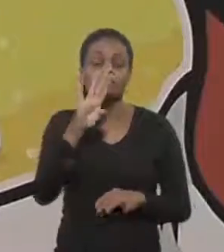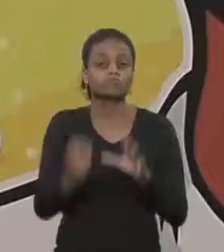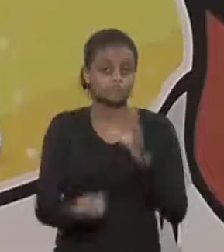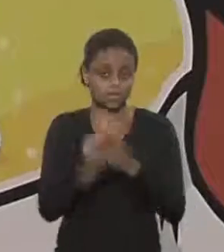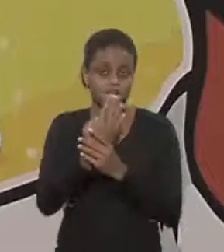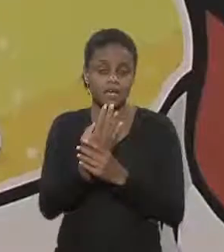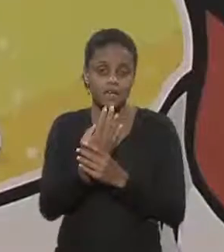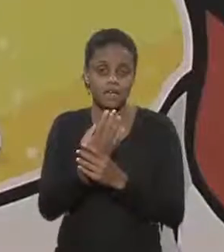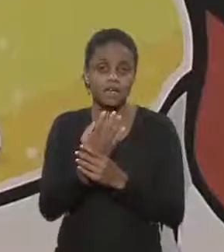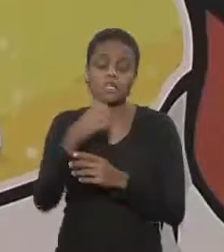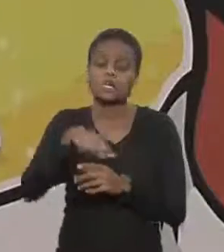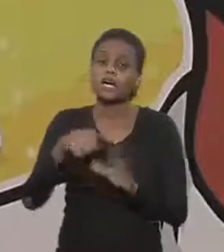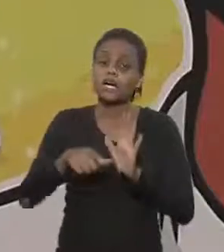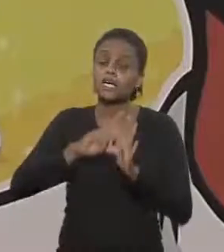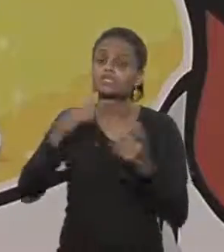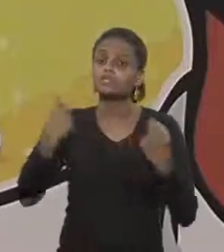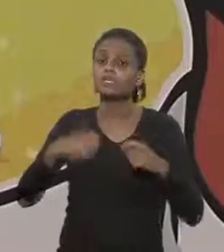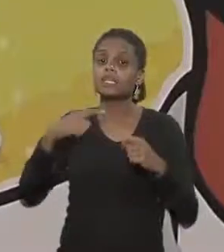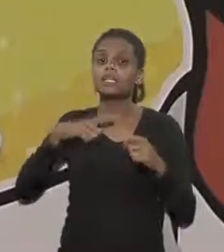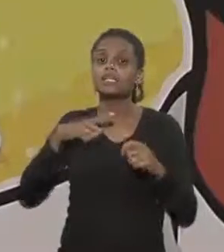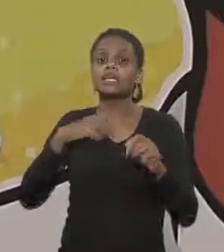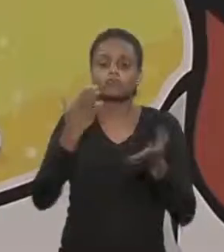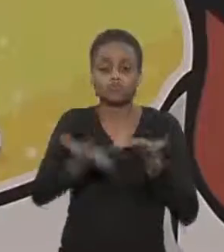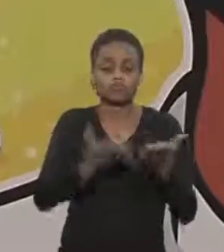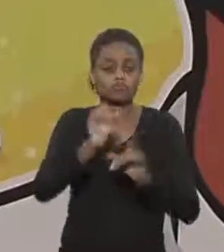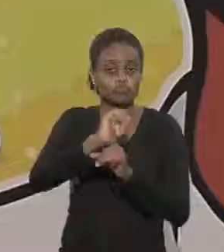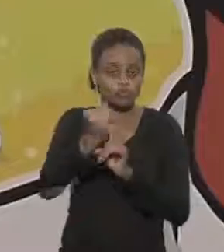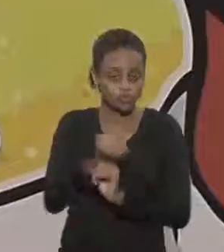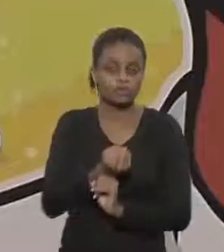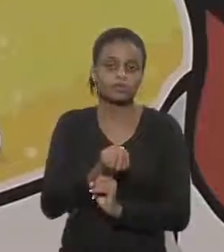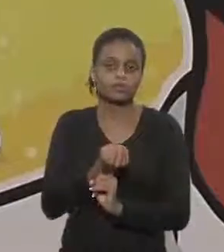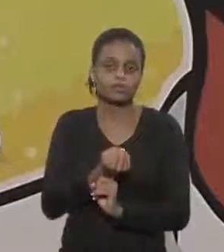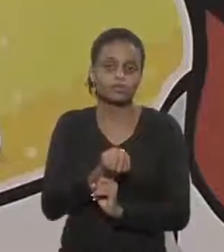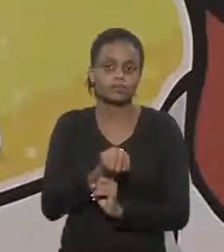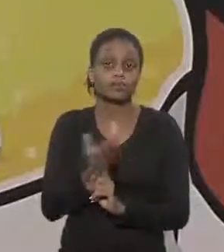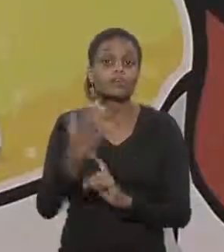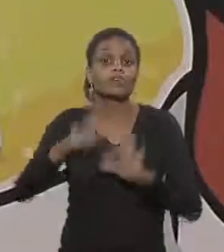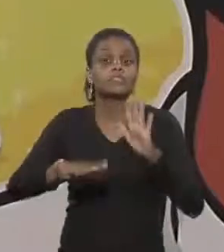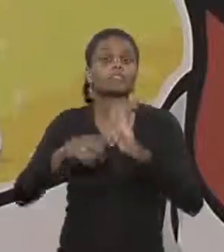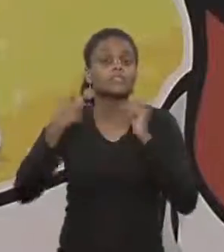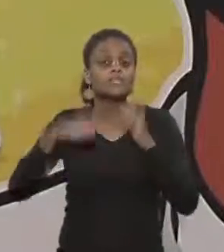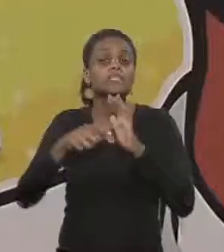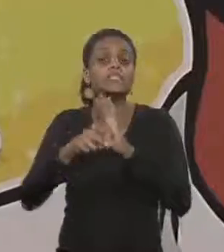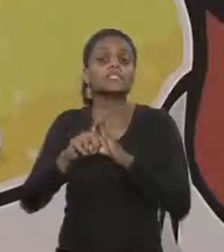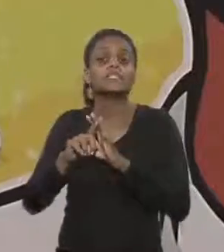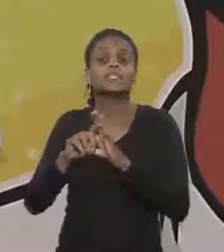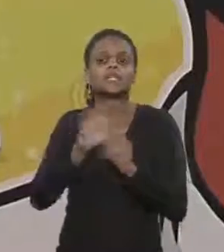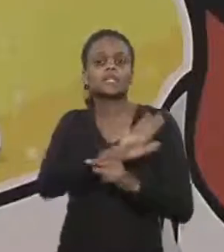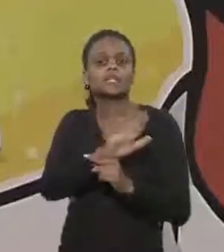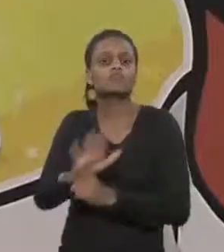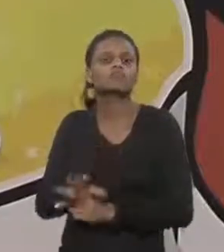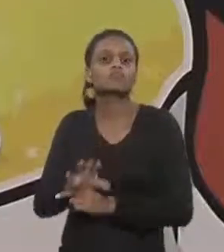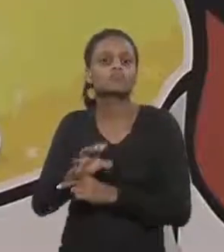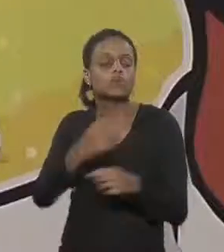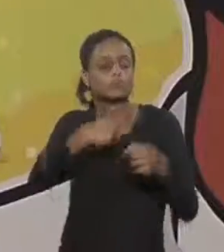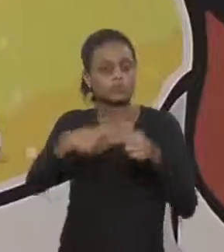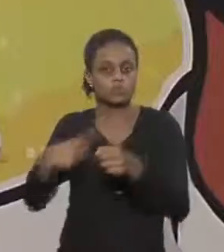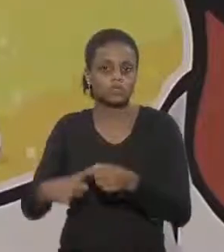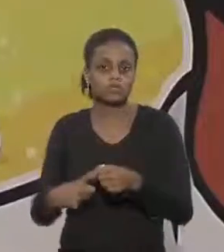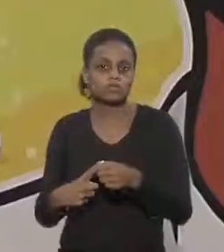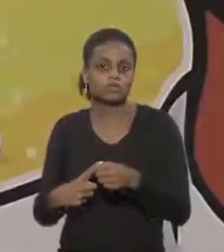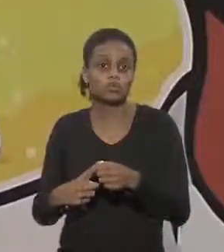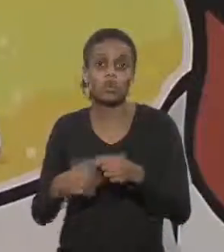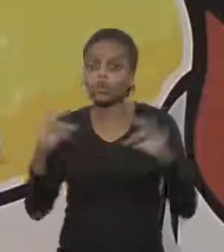para estabelecer isso, você também tem que ter assistentes sociais, então você às vezes precisa do auxílio